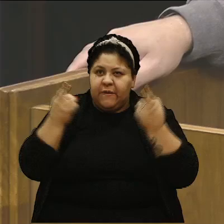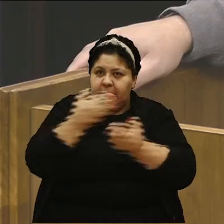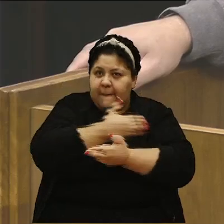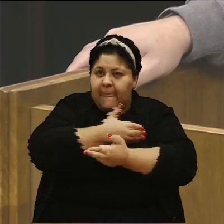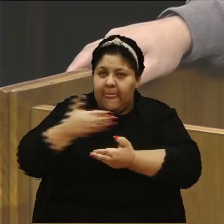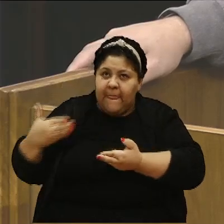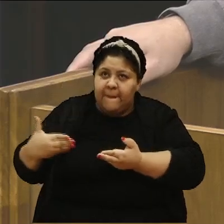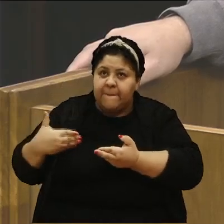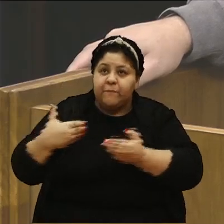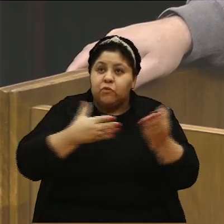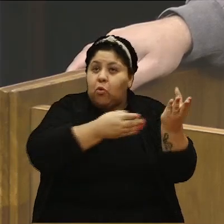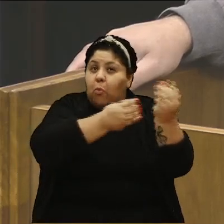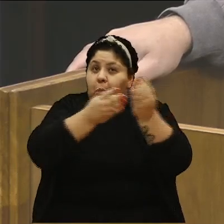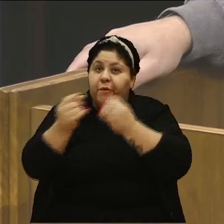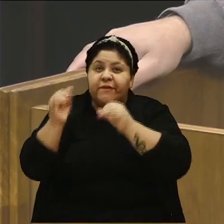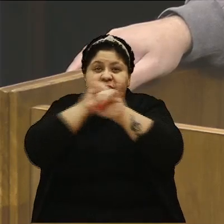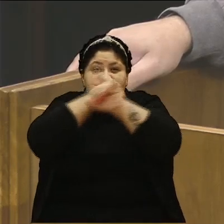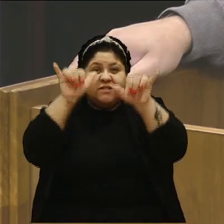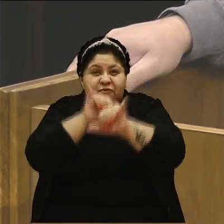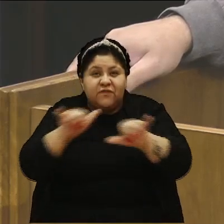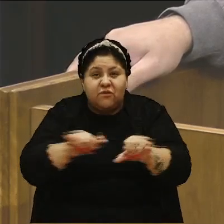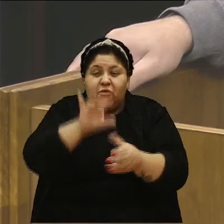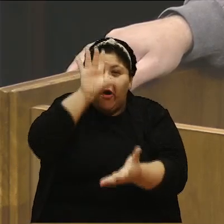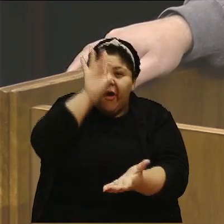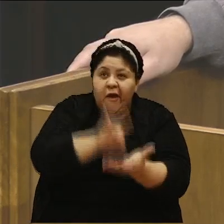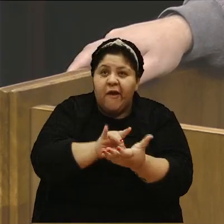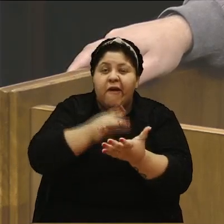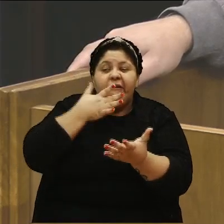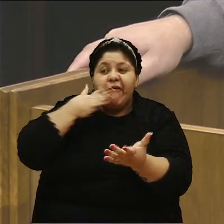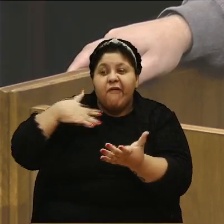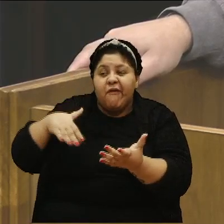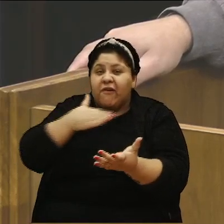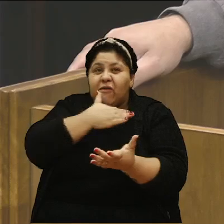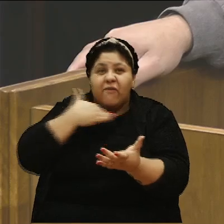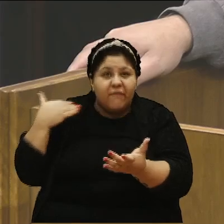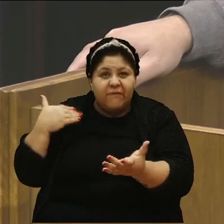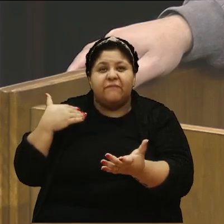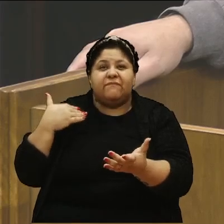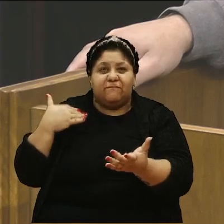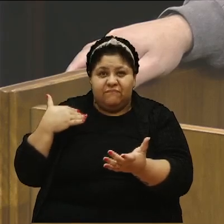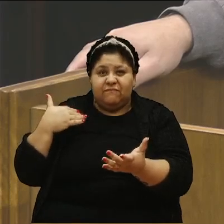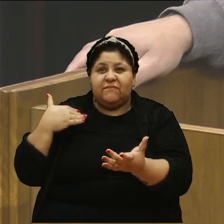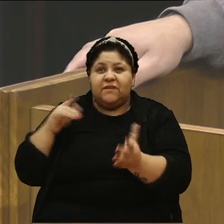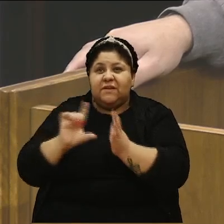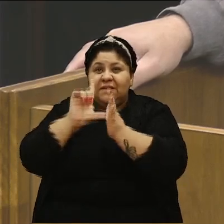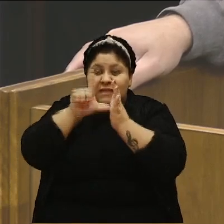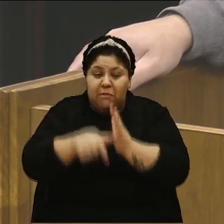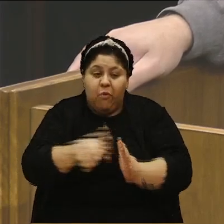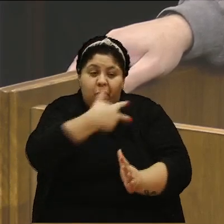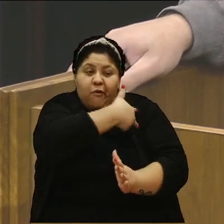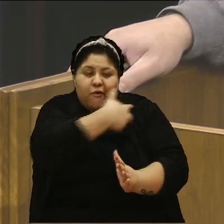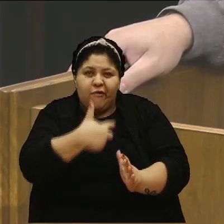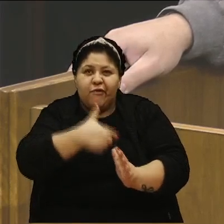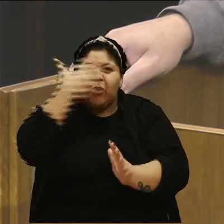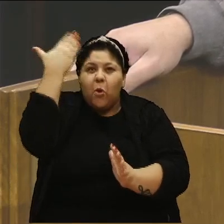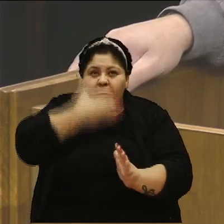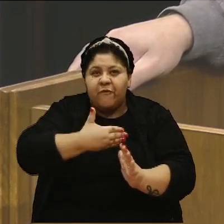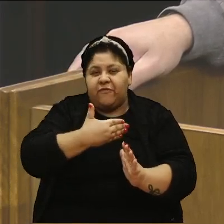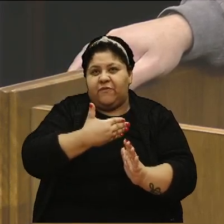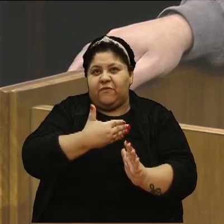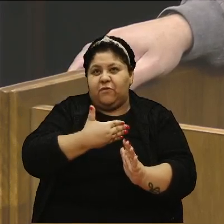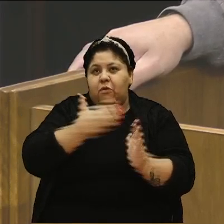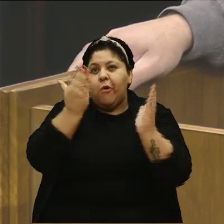com tantos fatos concretos de crianças que morreram após a vacina e comprovado